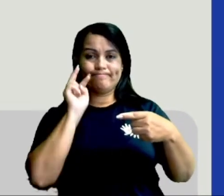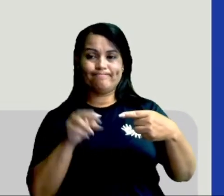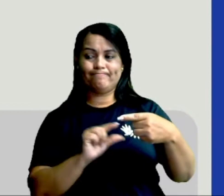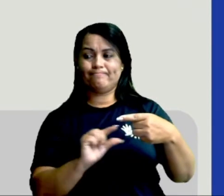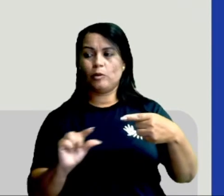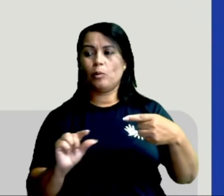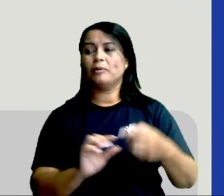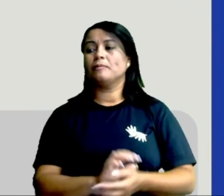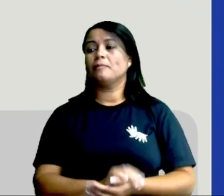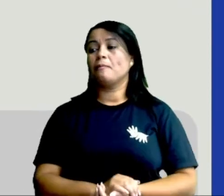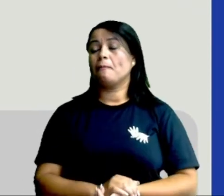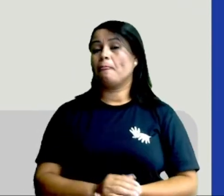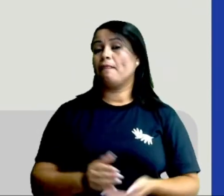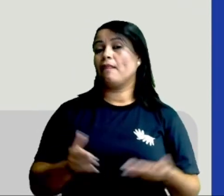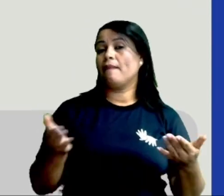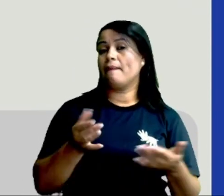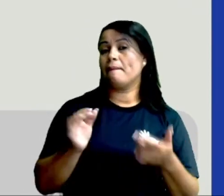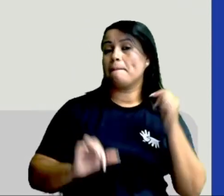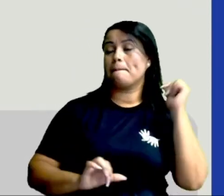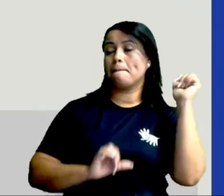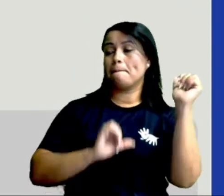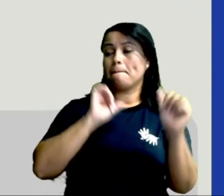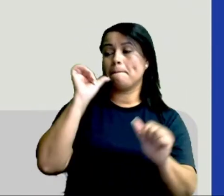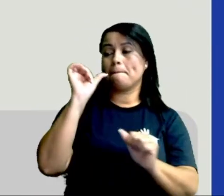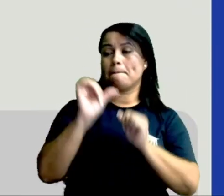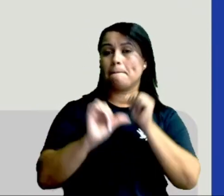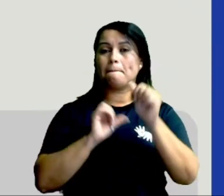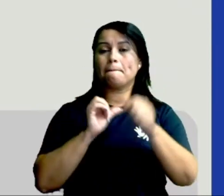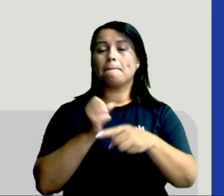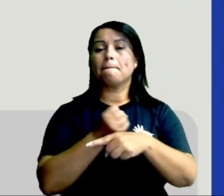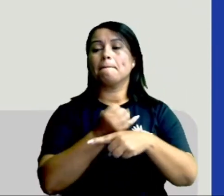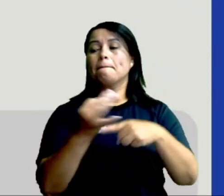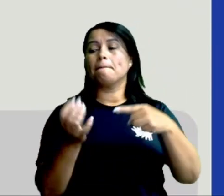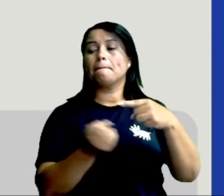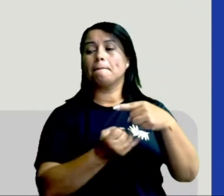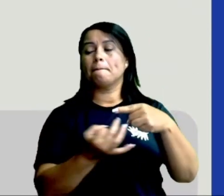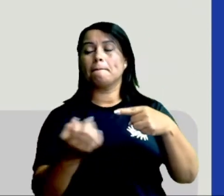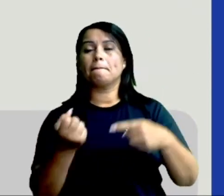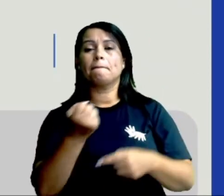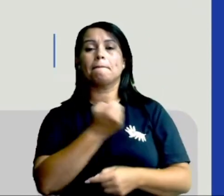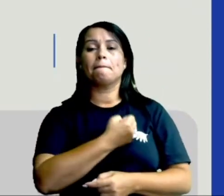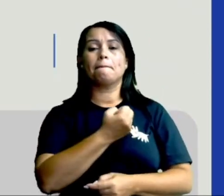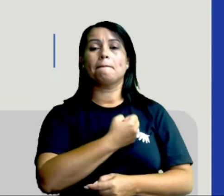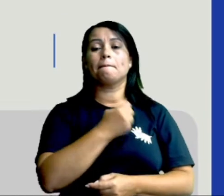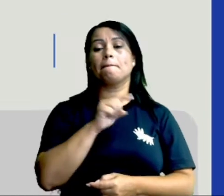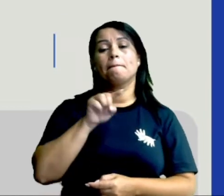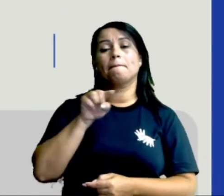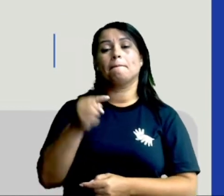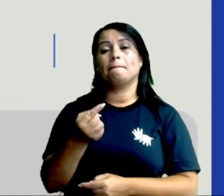centésimos. Agora vamos transformar as frações em números decimais.